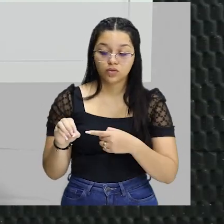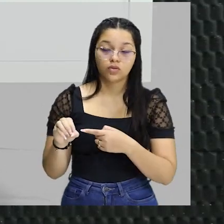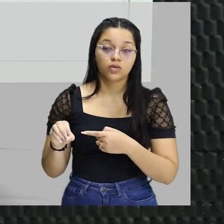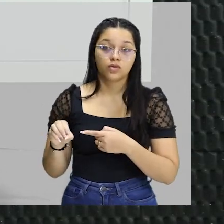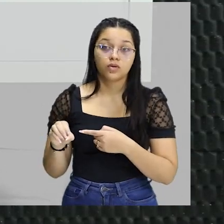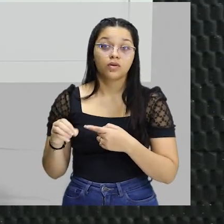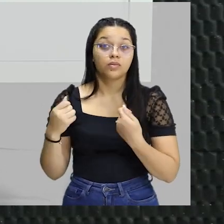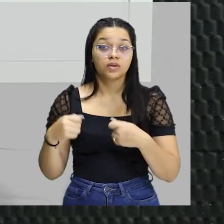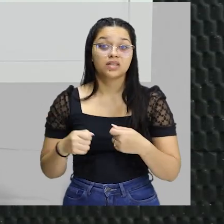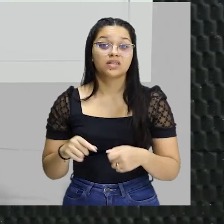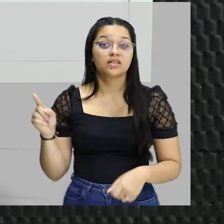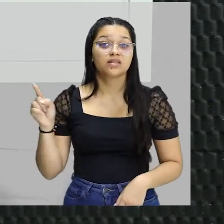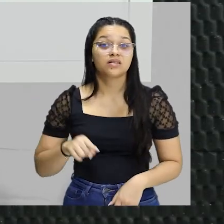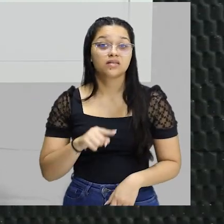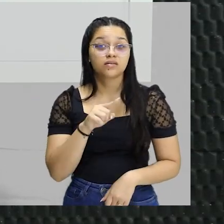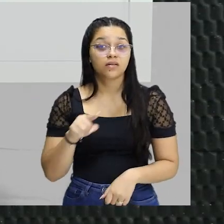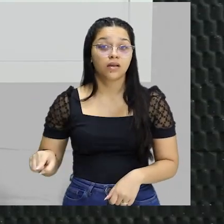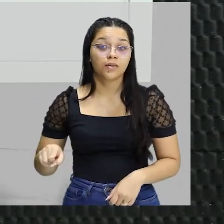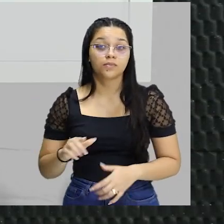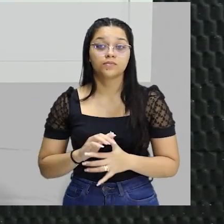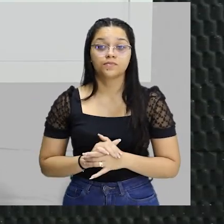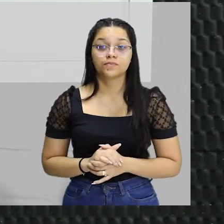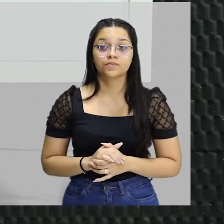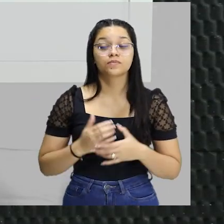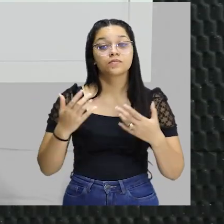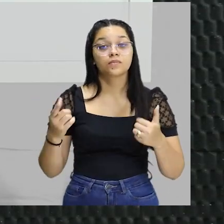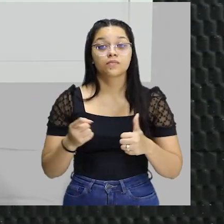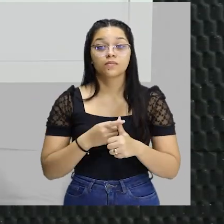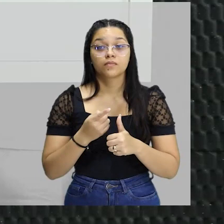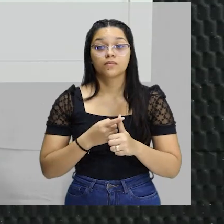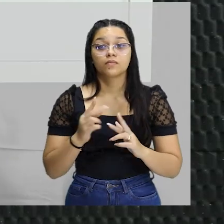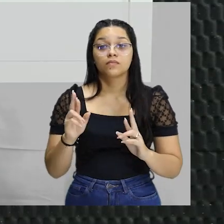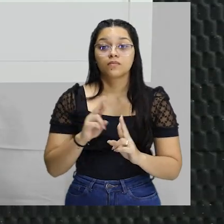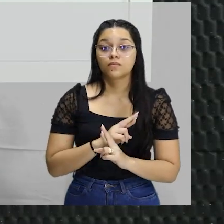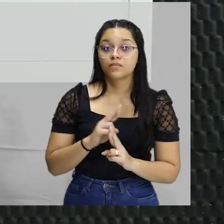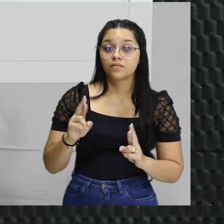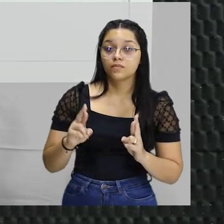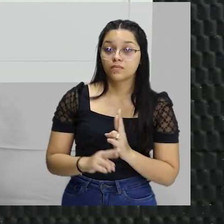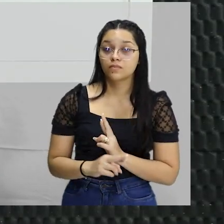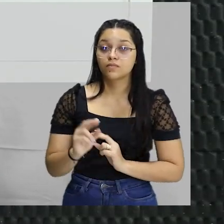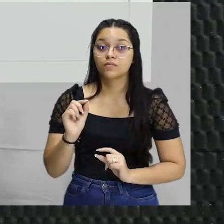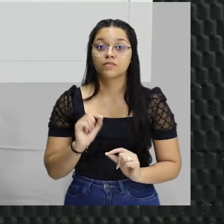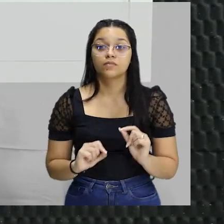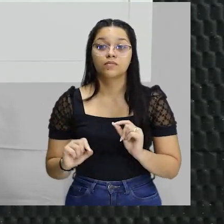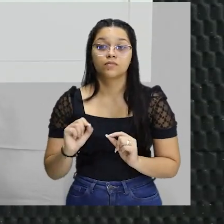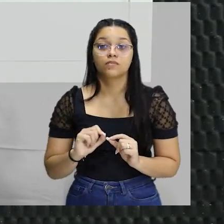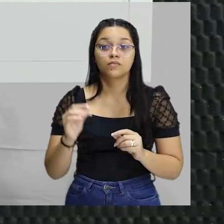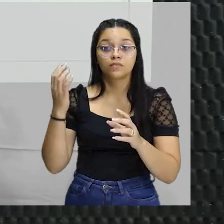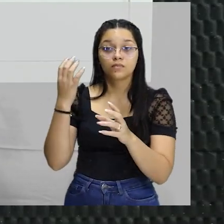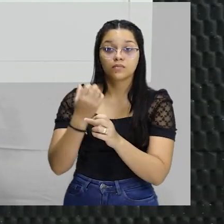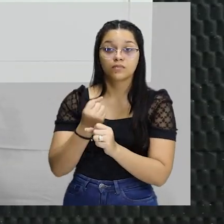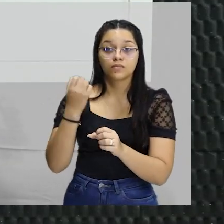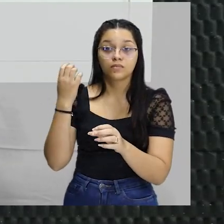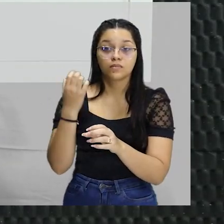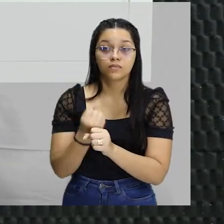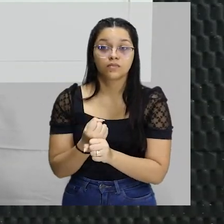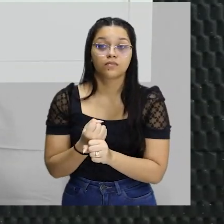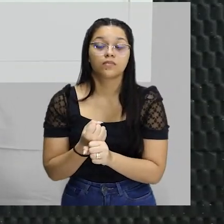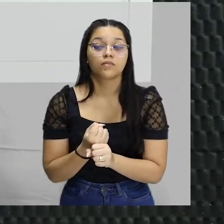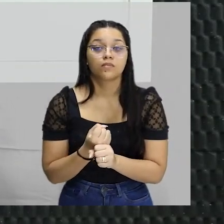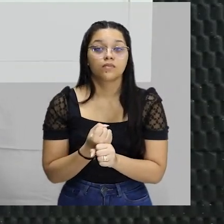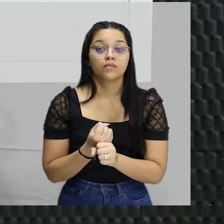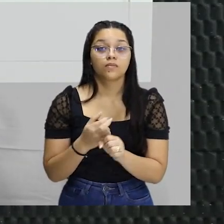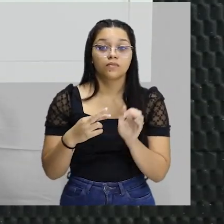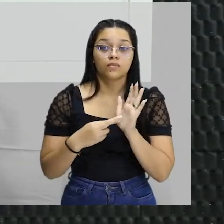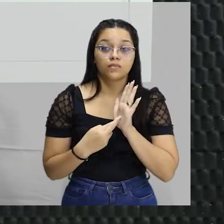elas irão ter que se anular. Certo? Então a primeira relação que nós vamos fazer é que o somatório, aí